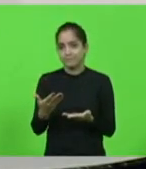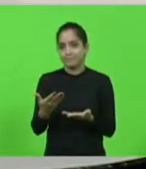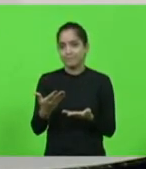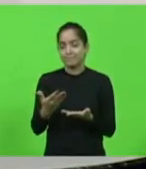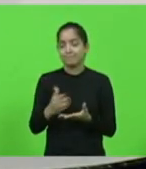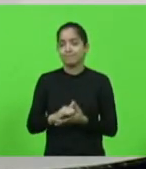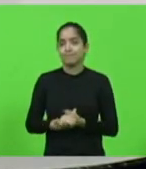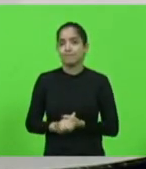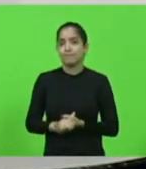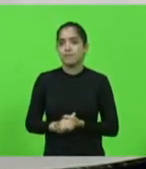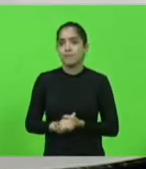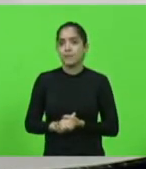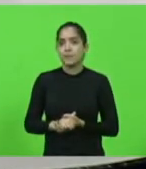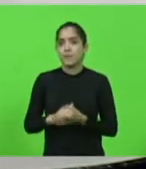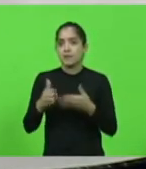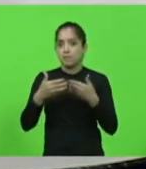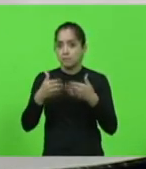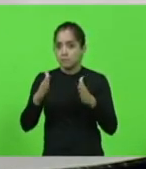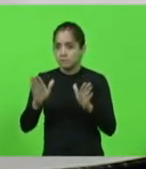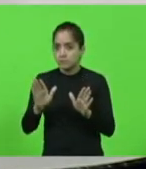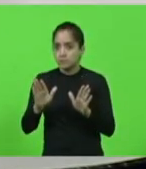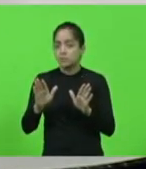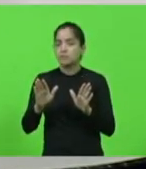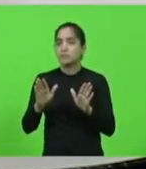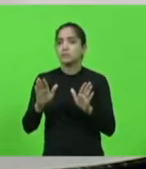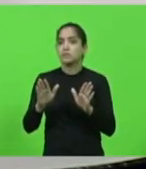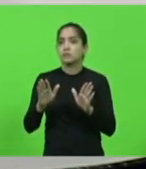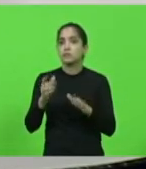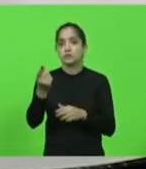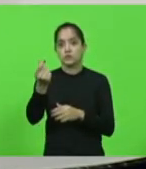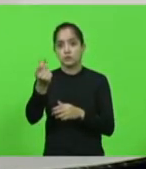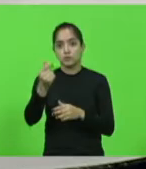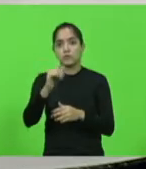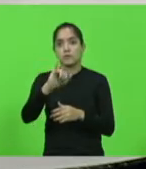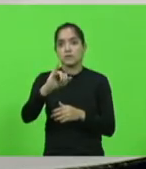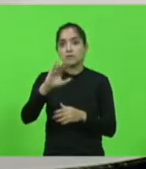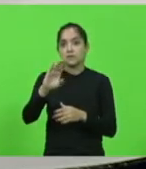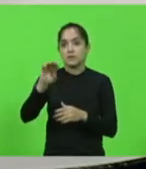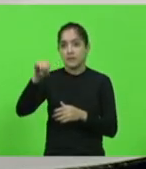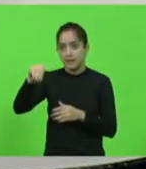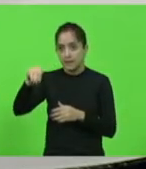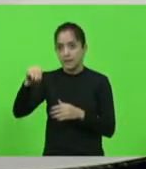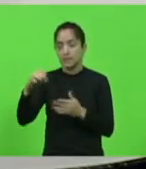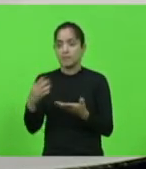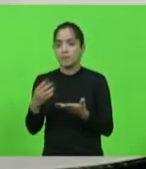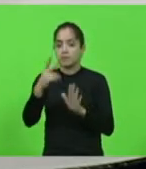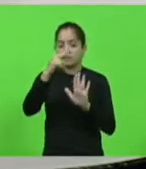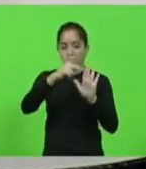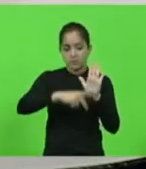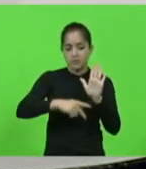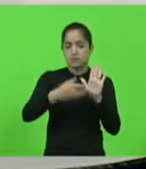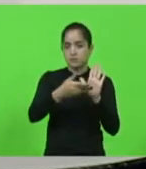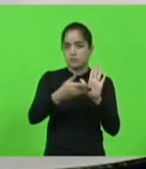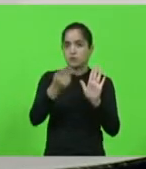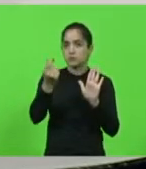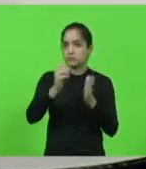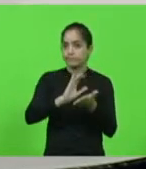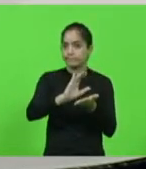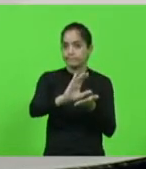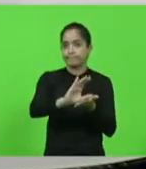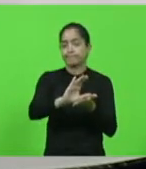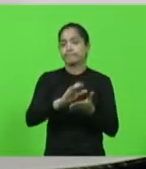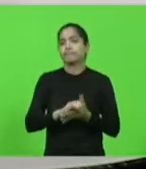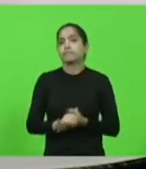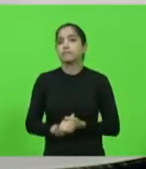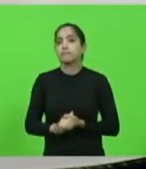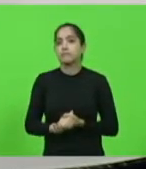oferecer, abrindo mão de parte do seu ICM para que bons projetos sejam financiados. Então, eu